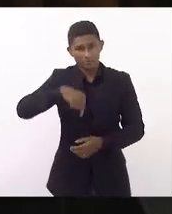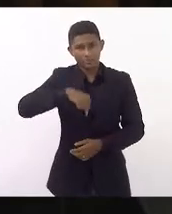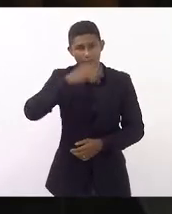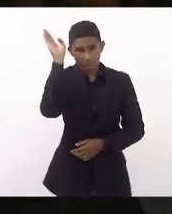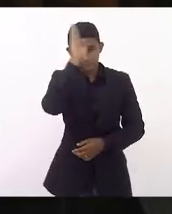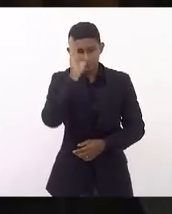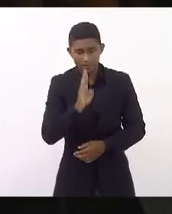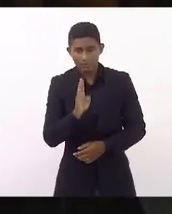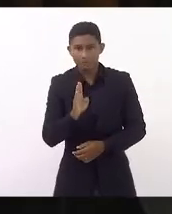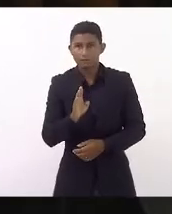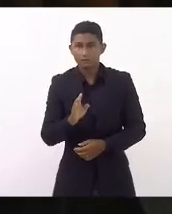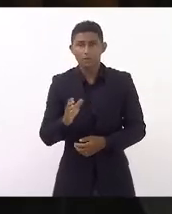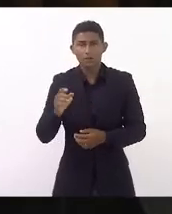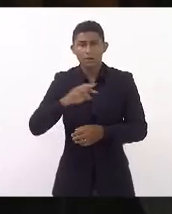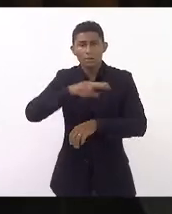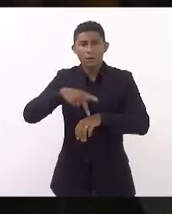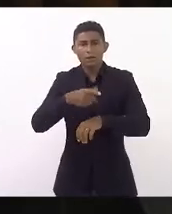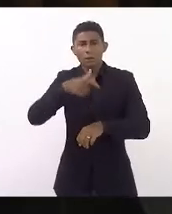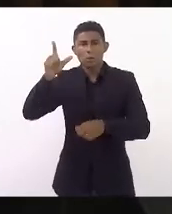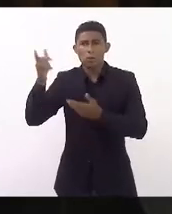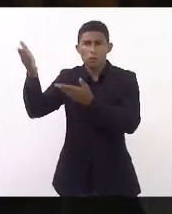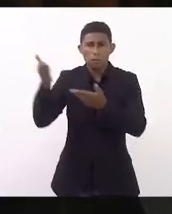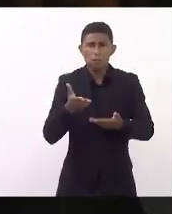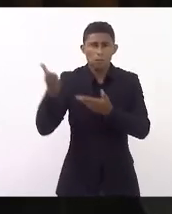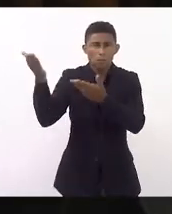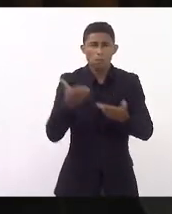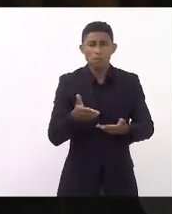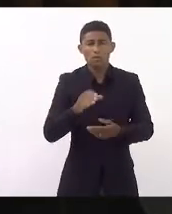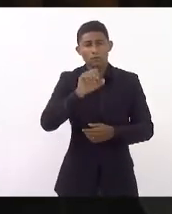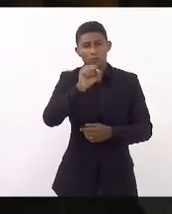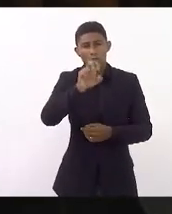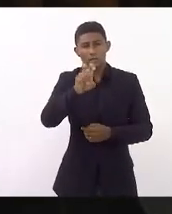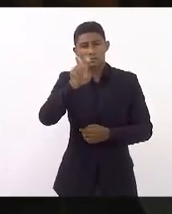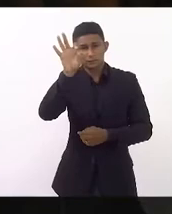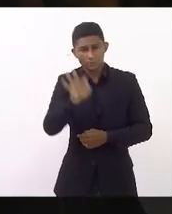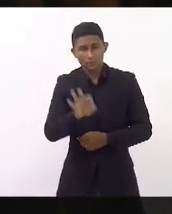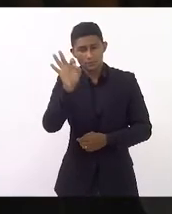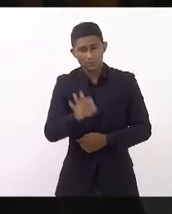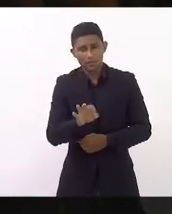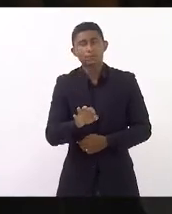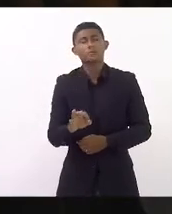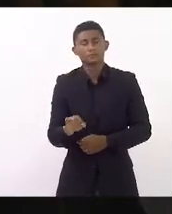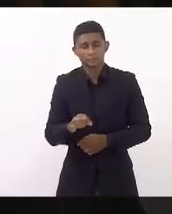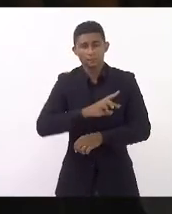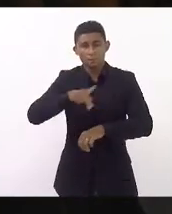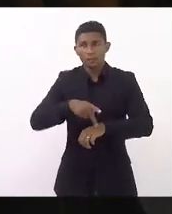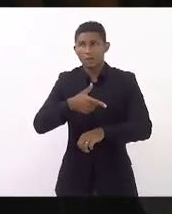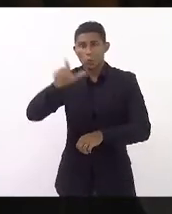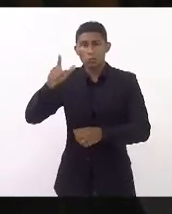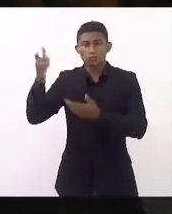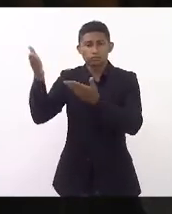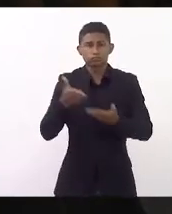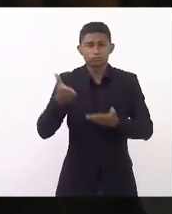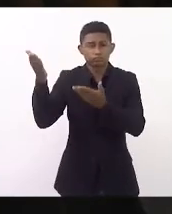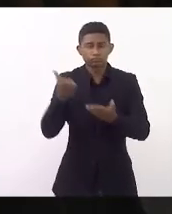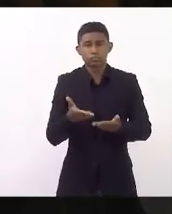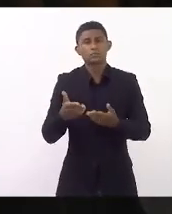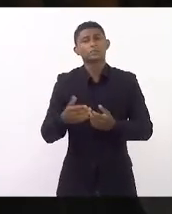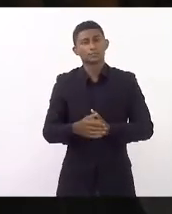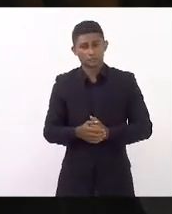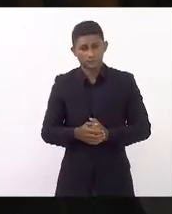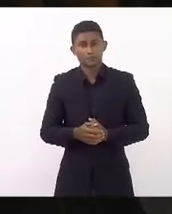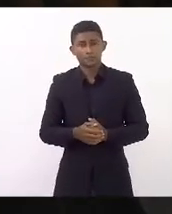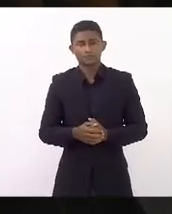importa cerca de 85% dos fertilizantes que utiliza. Boa parte desses fertilizantes